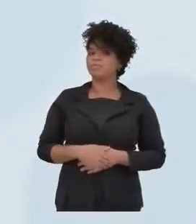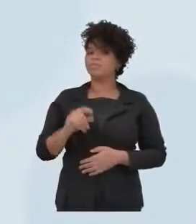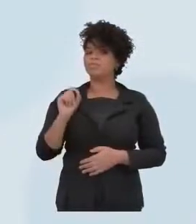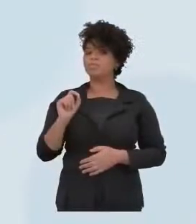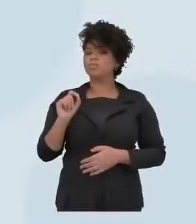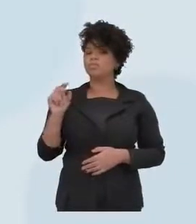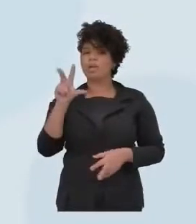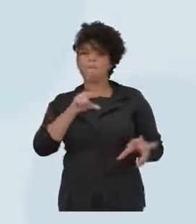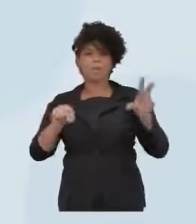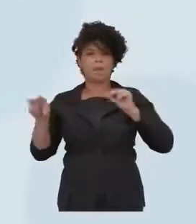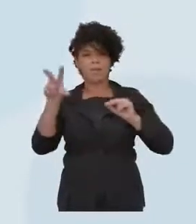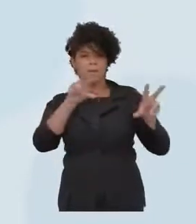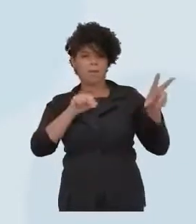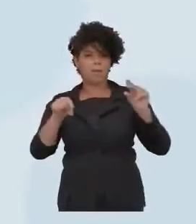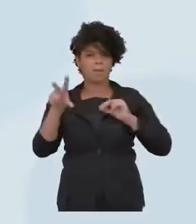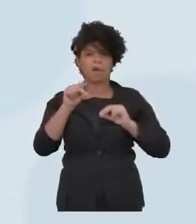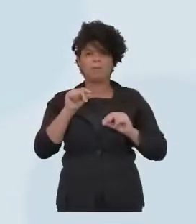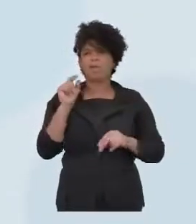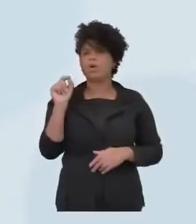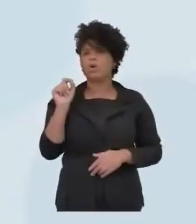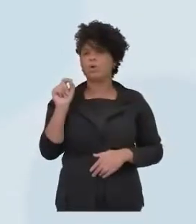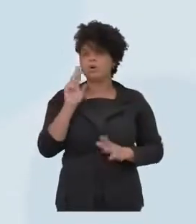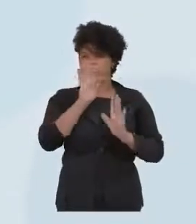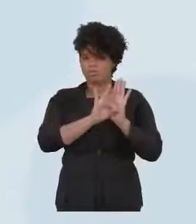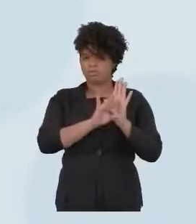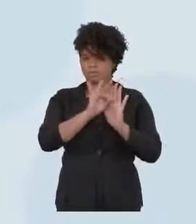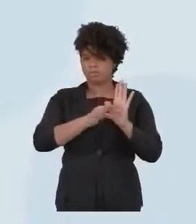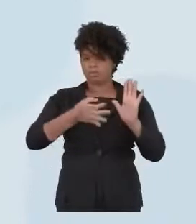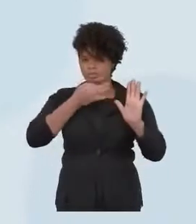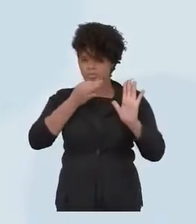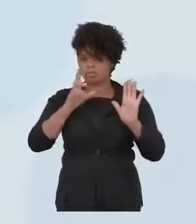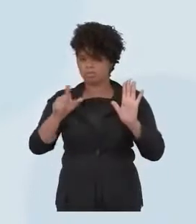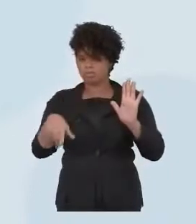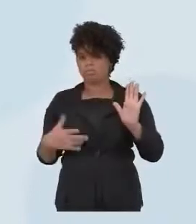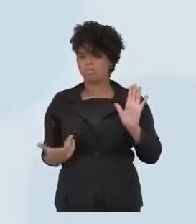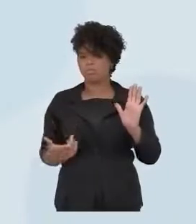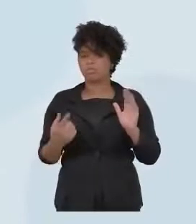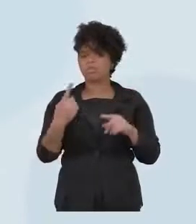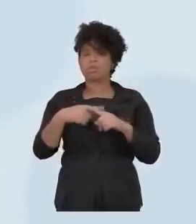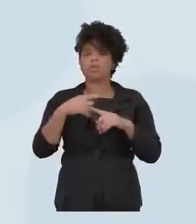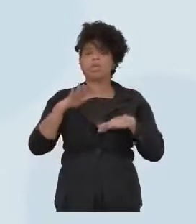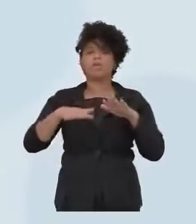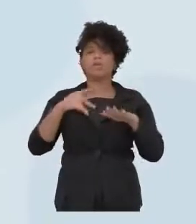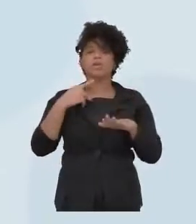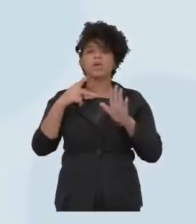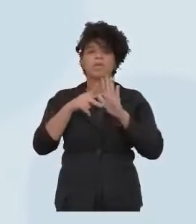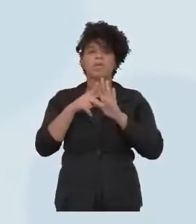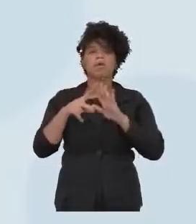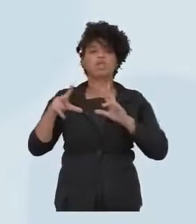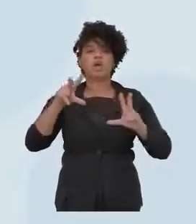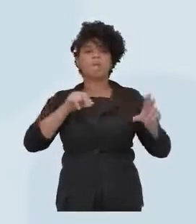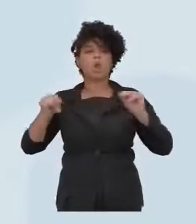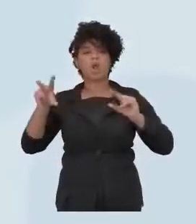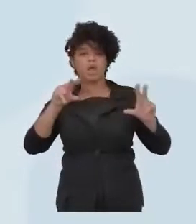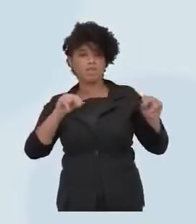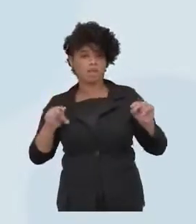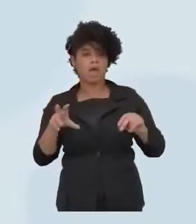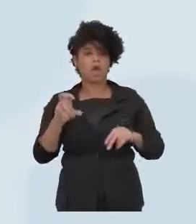Textos argumentativos, e estamos falando disso agora, né, que são textos de opinião, tem como ponto de partida uma questão polêmica ou uma questão